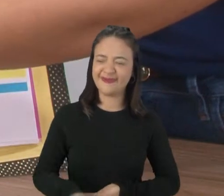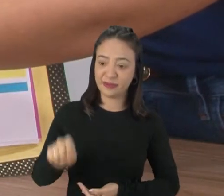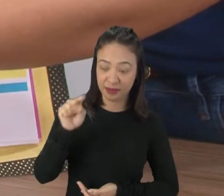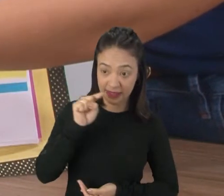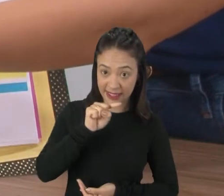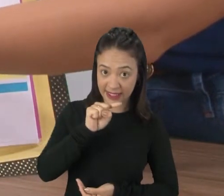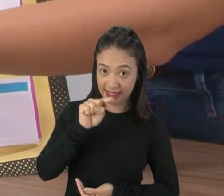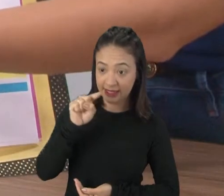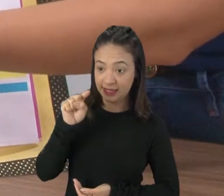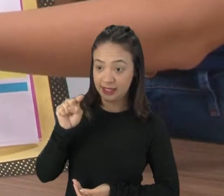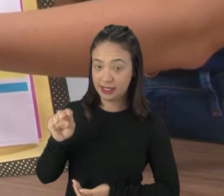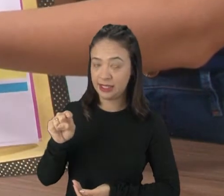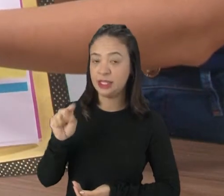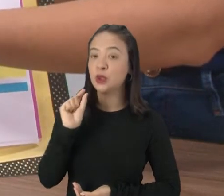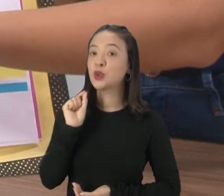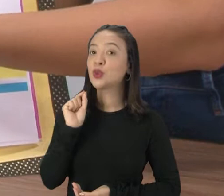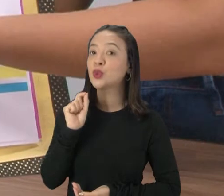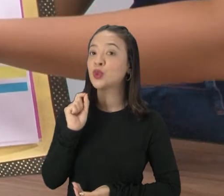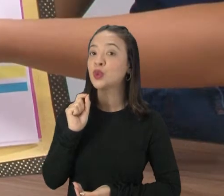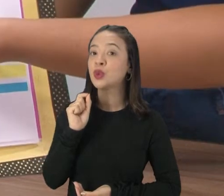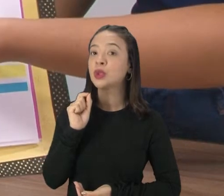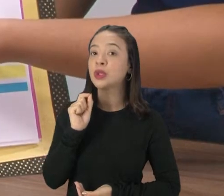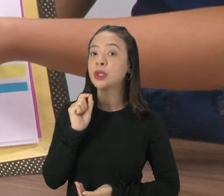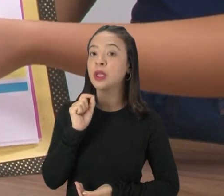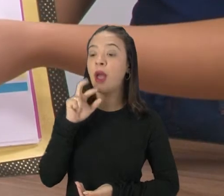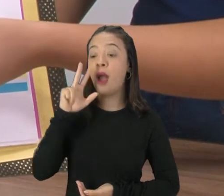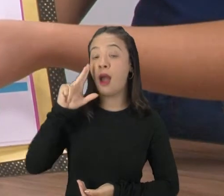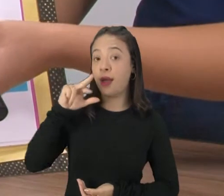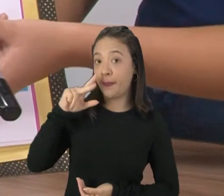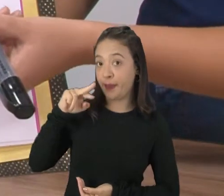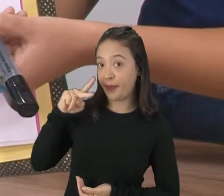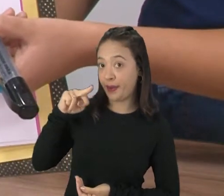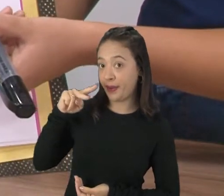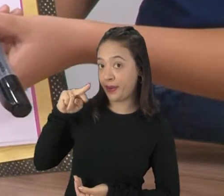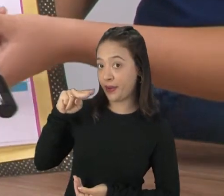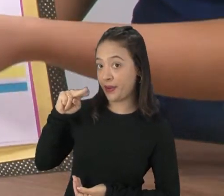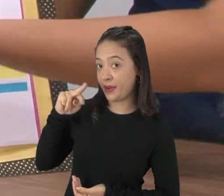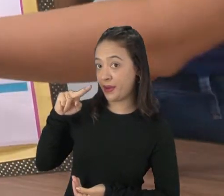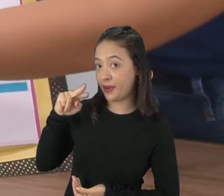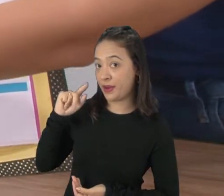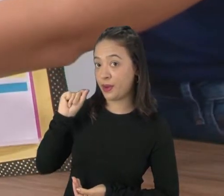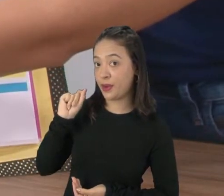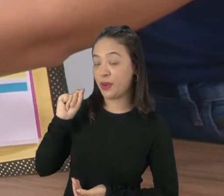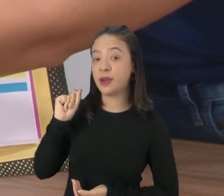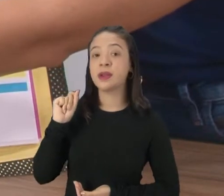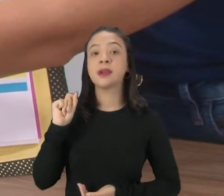Eles eram irmãos que